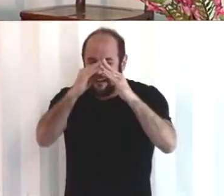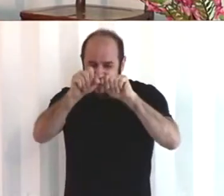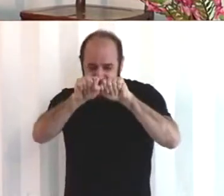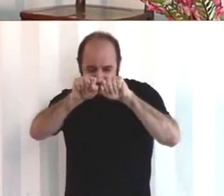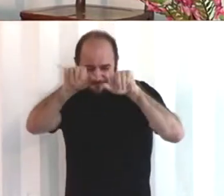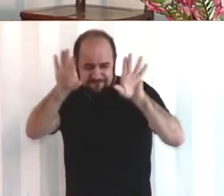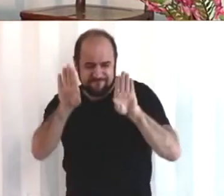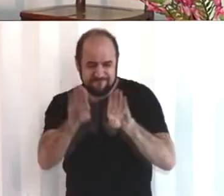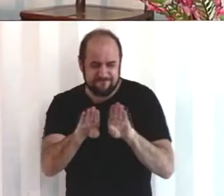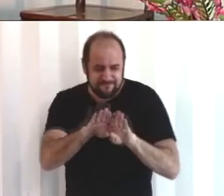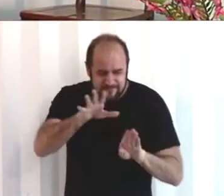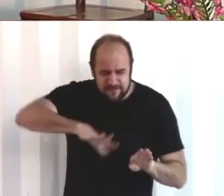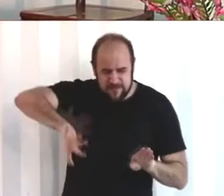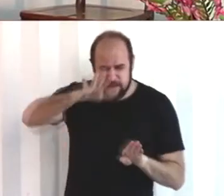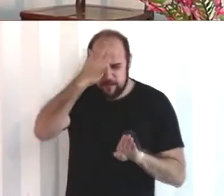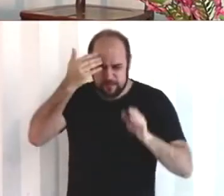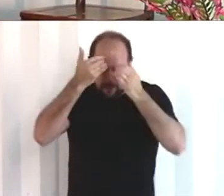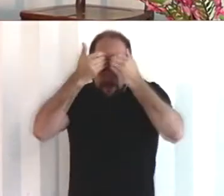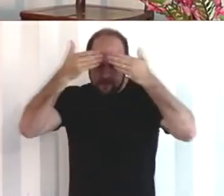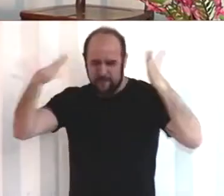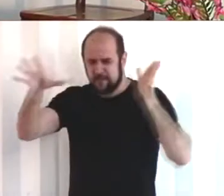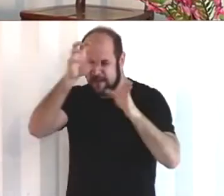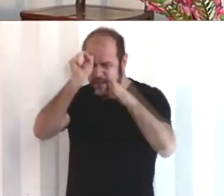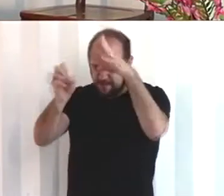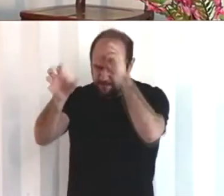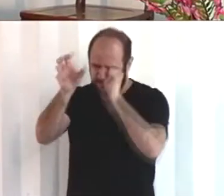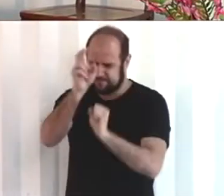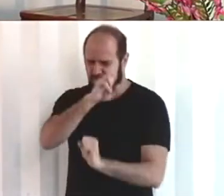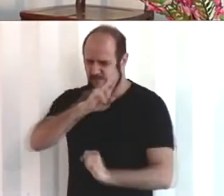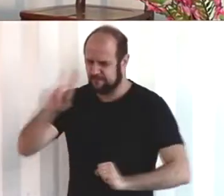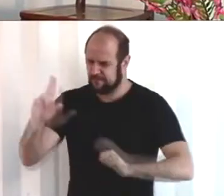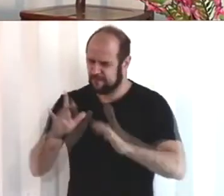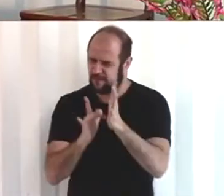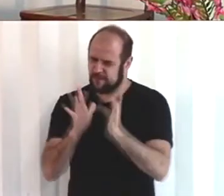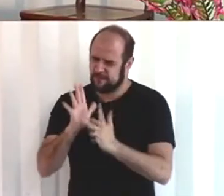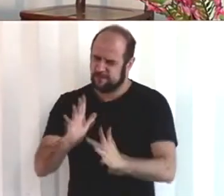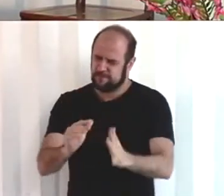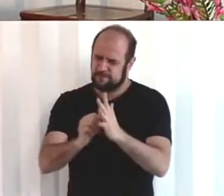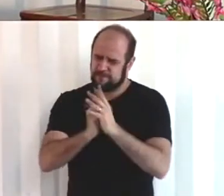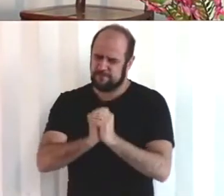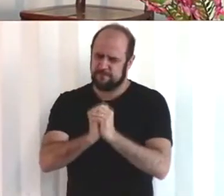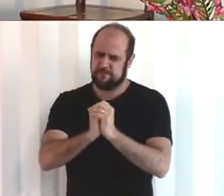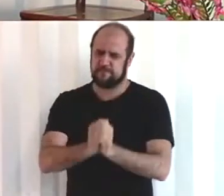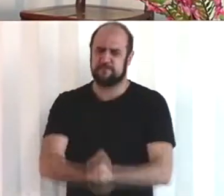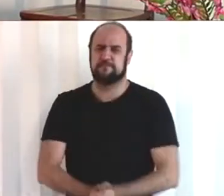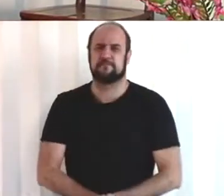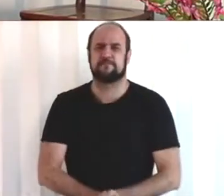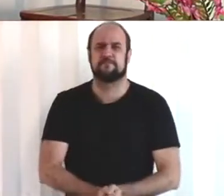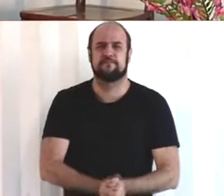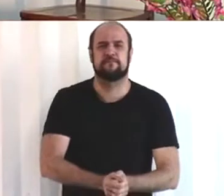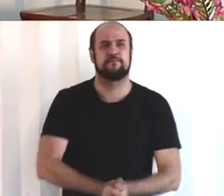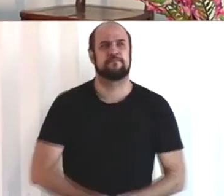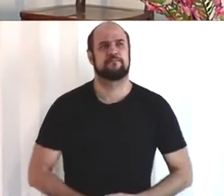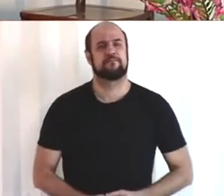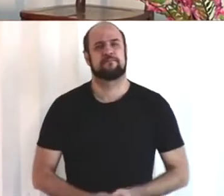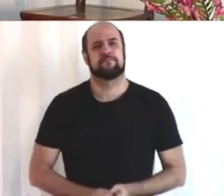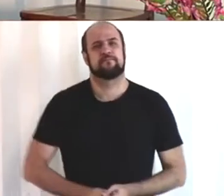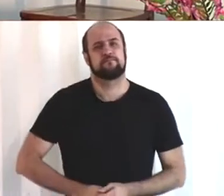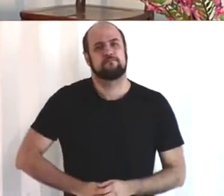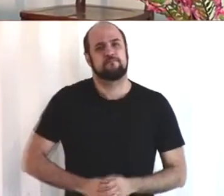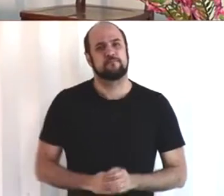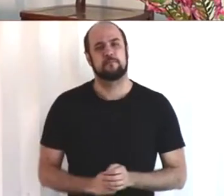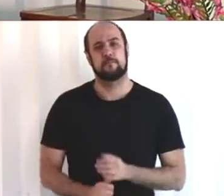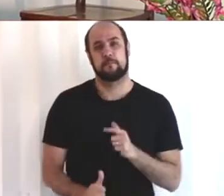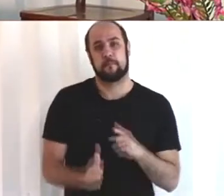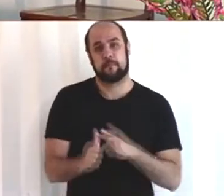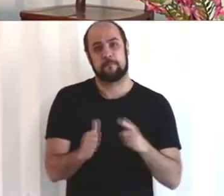instrução da tua palavra. Nós oramos em nome de Jesus. Amém, Senhor. A primeira pergunta do